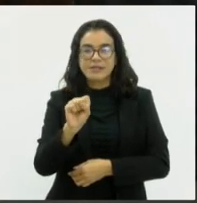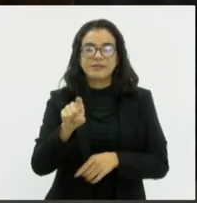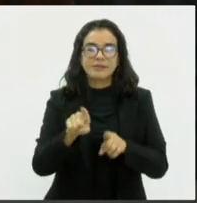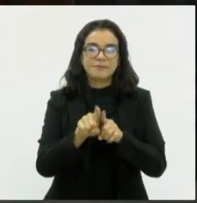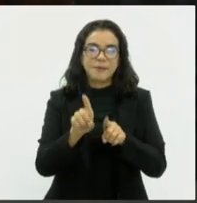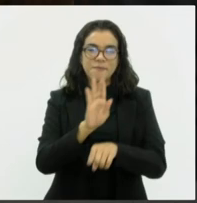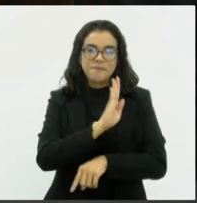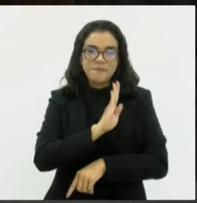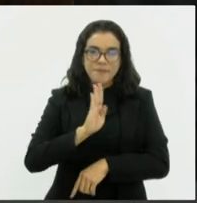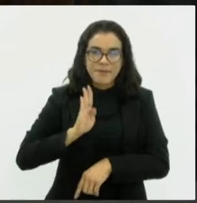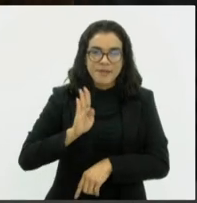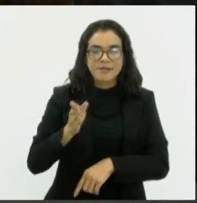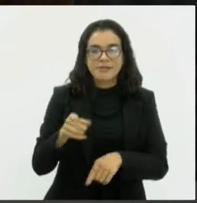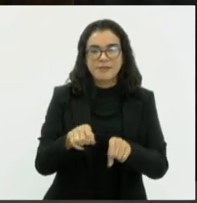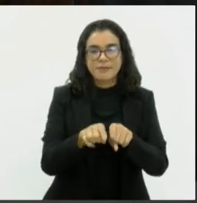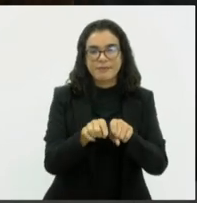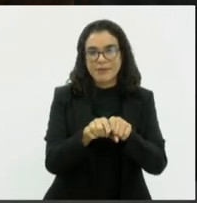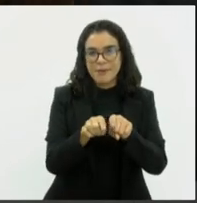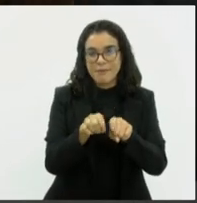amada, o Luciano,